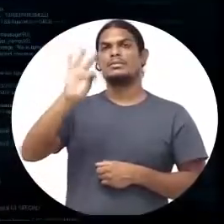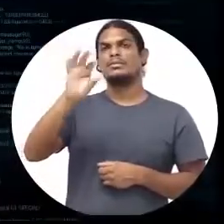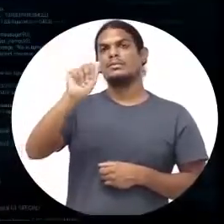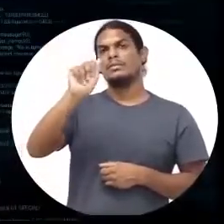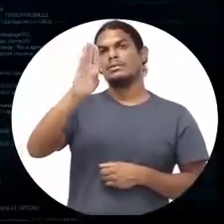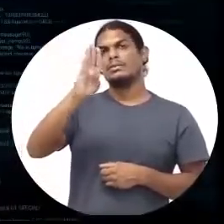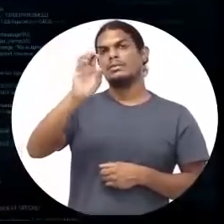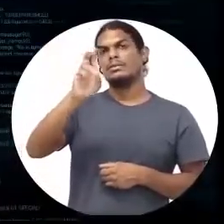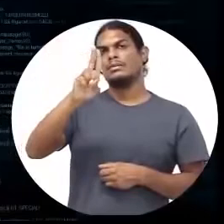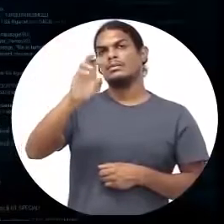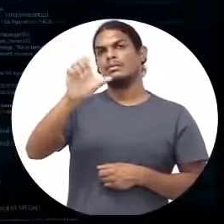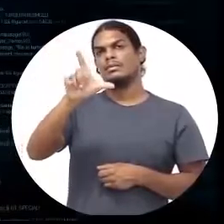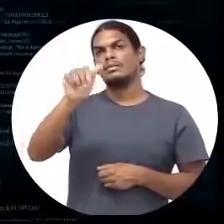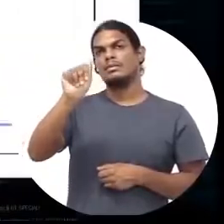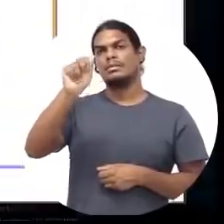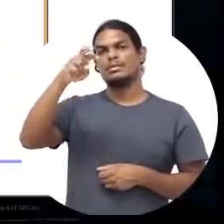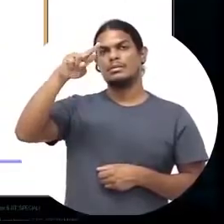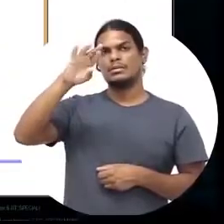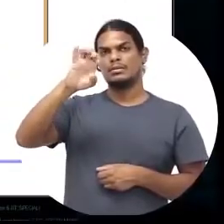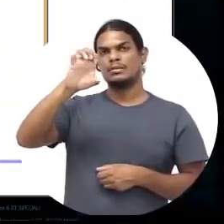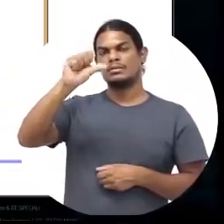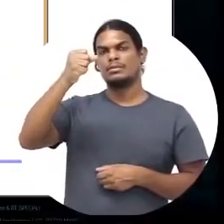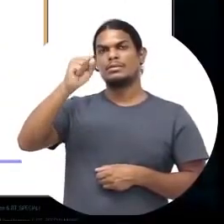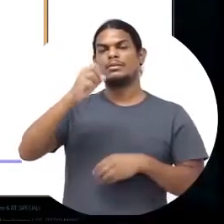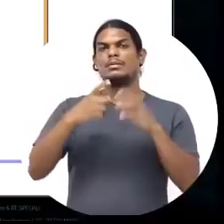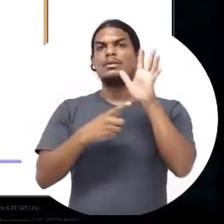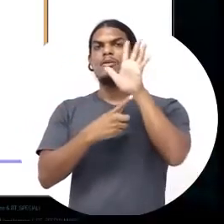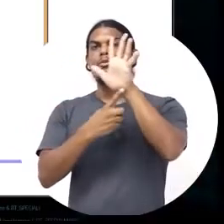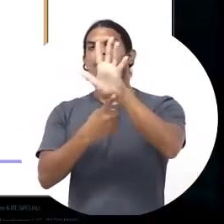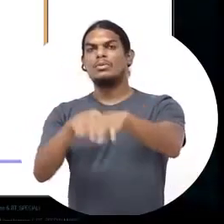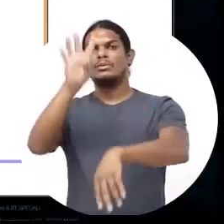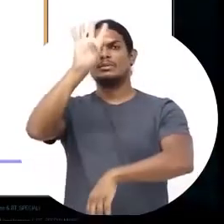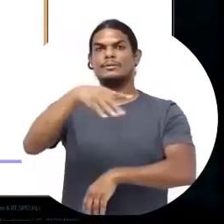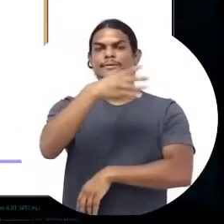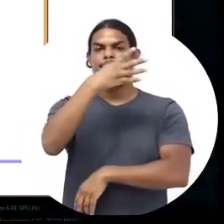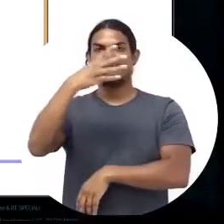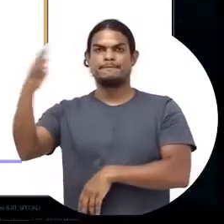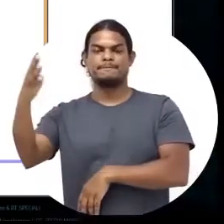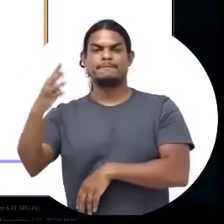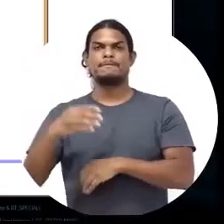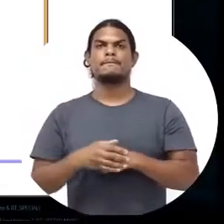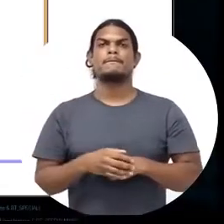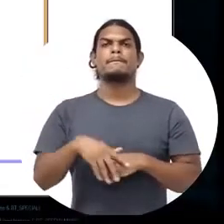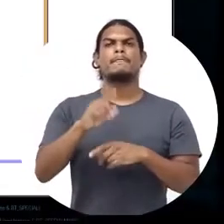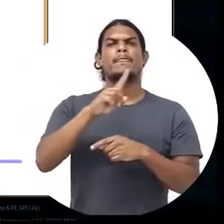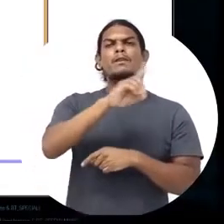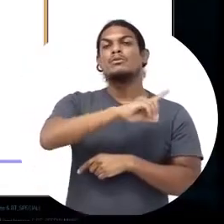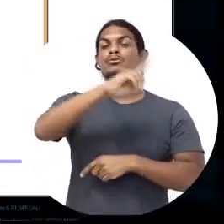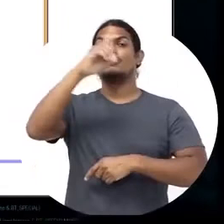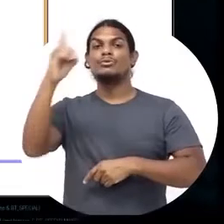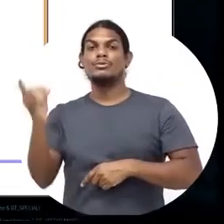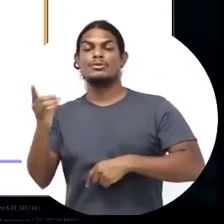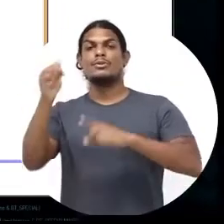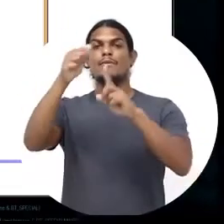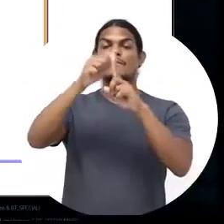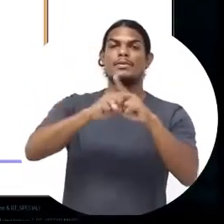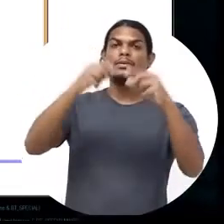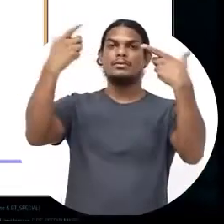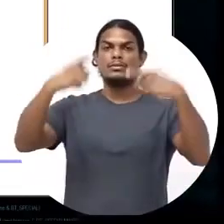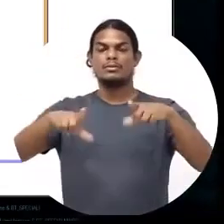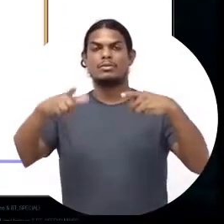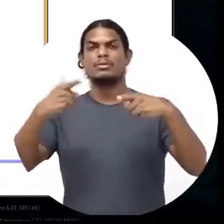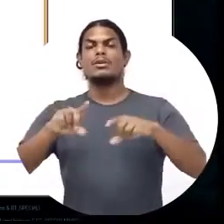são exibidos em uma tabela. Então, como vocês podem ver aí, o resultado no navegador, dia, mês e local, a gente tem